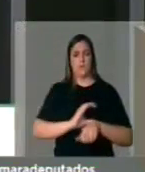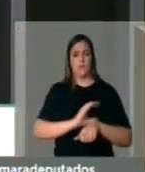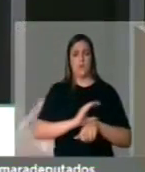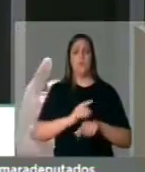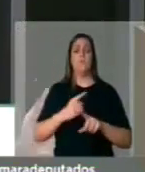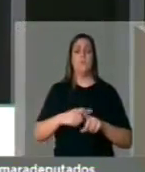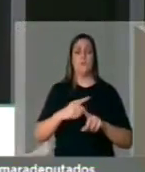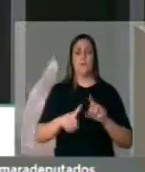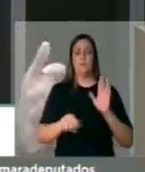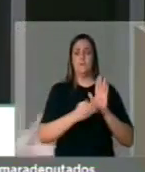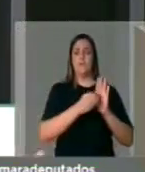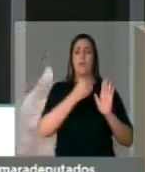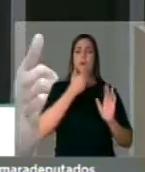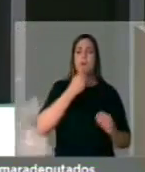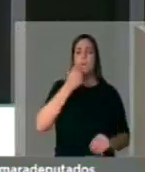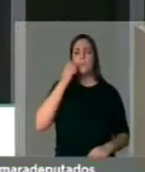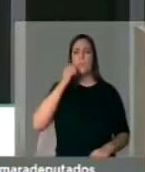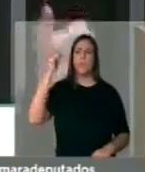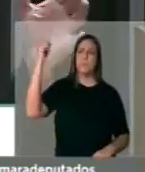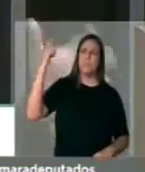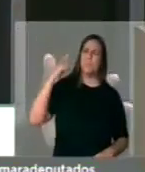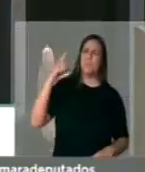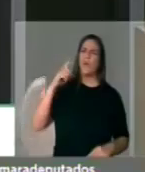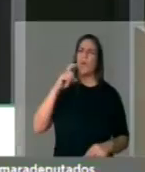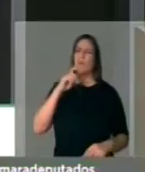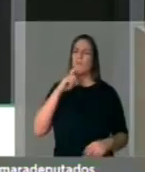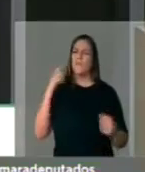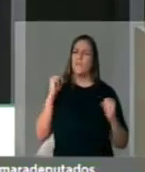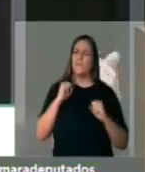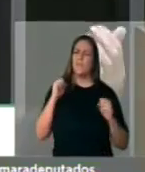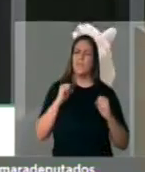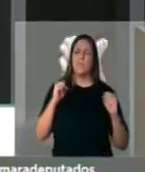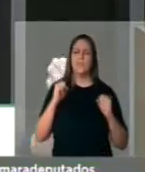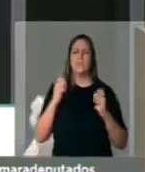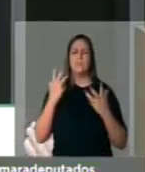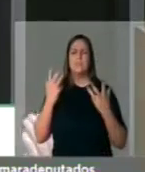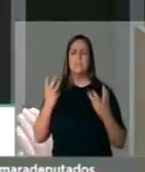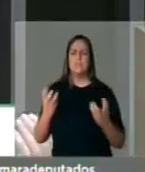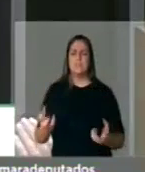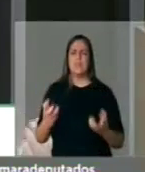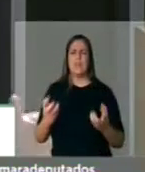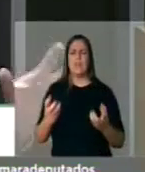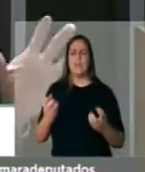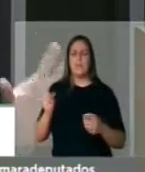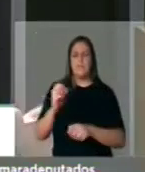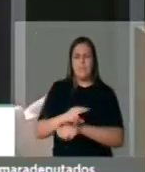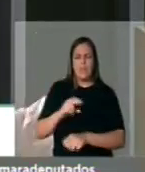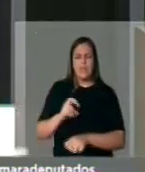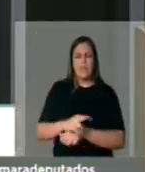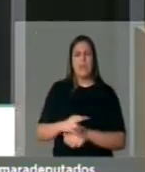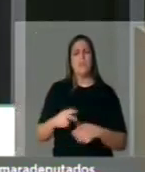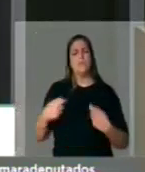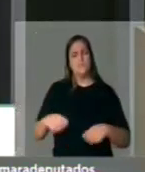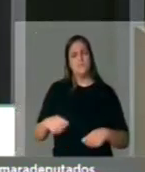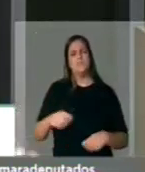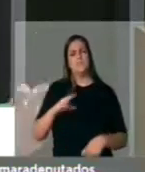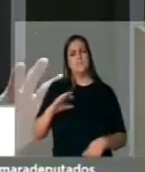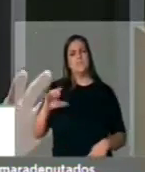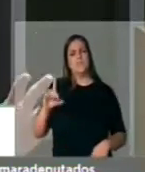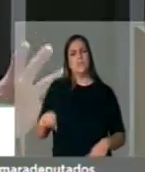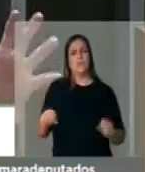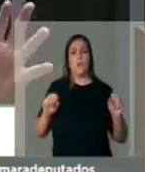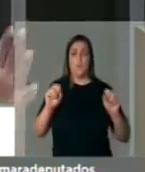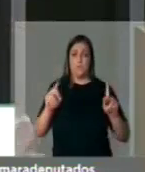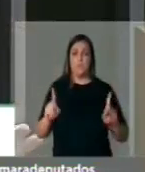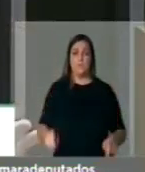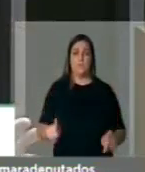expostas ao sol, à chuva, ao frio, à seca e aos agrotóxicos mereciam se aposentar nesta idade. E que